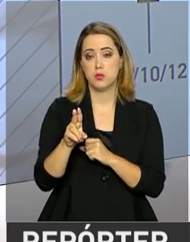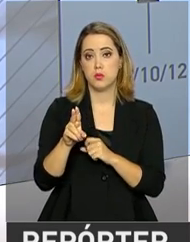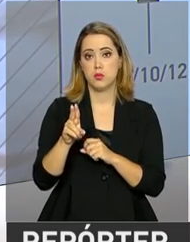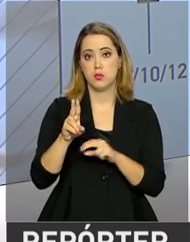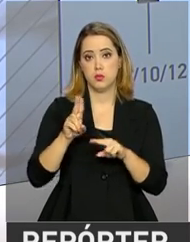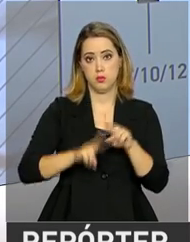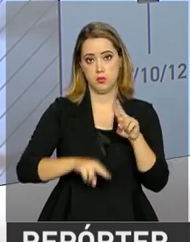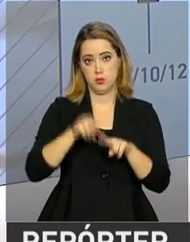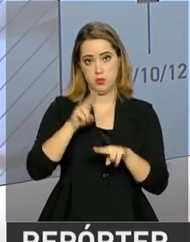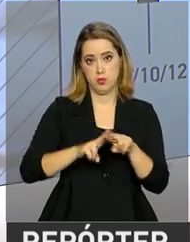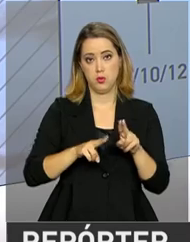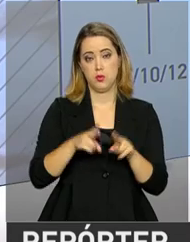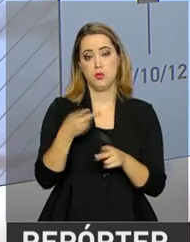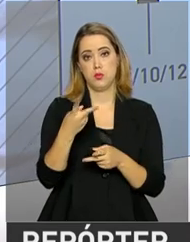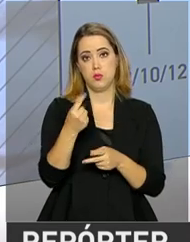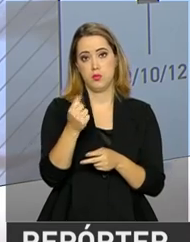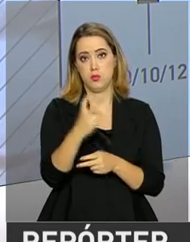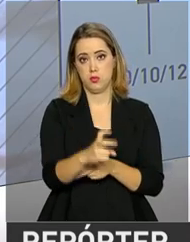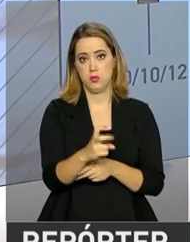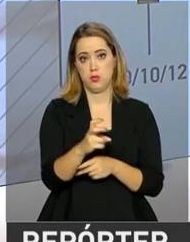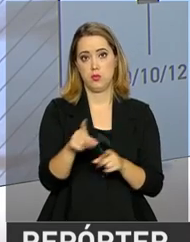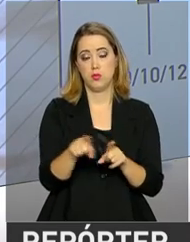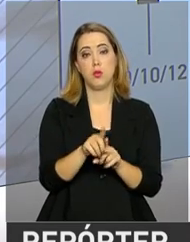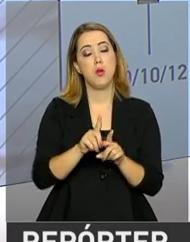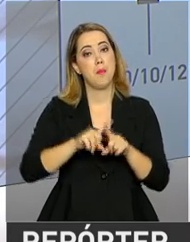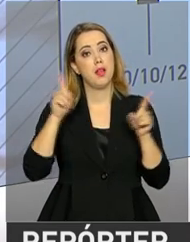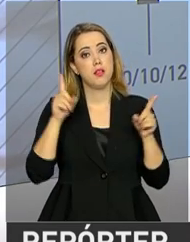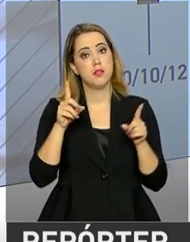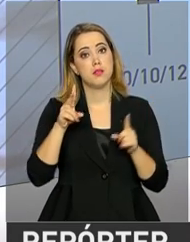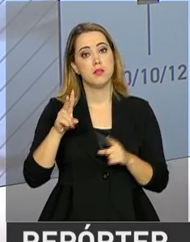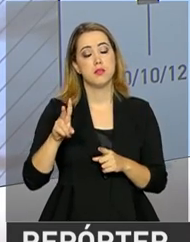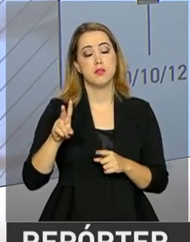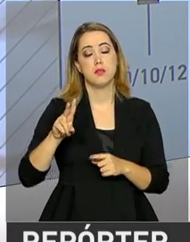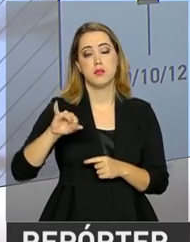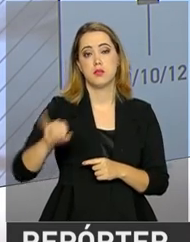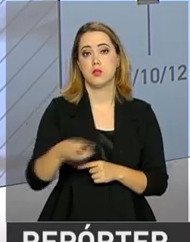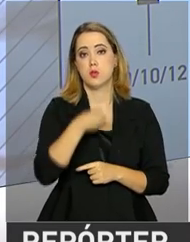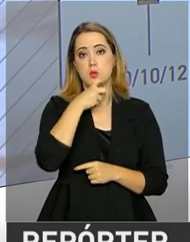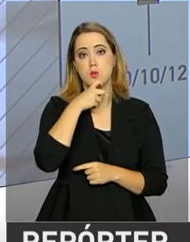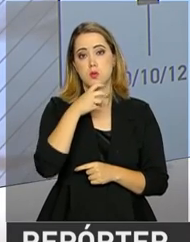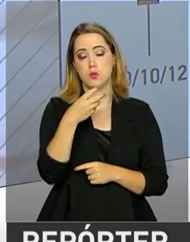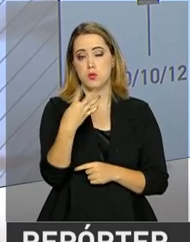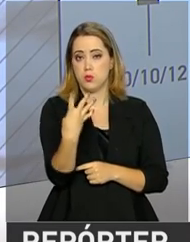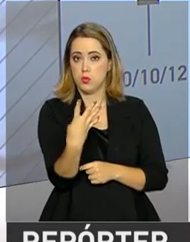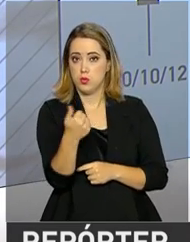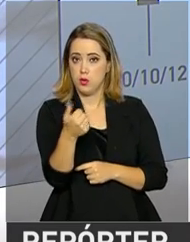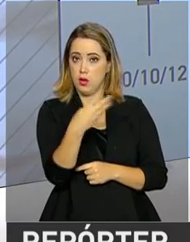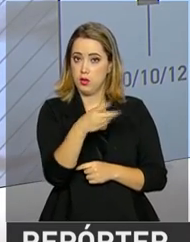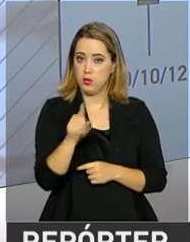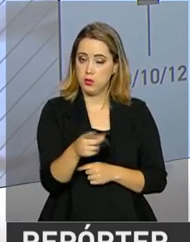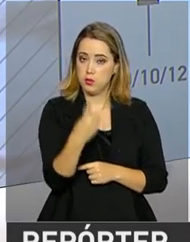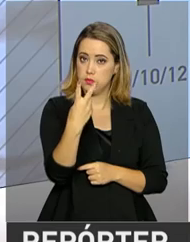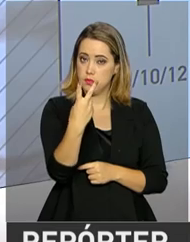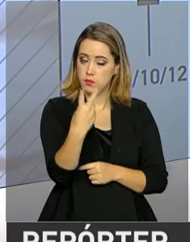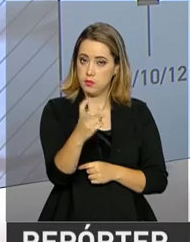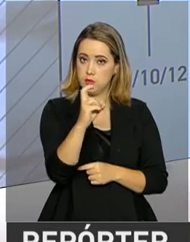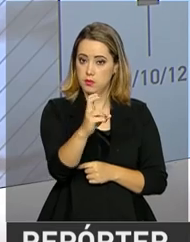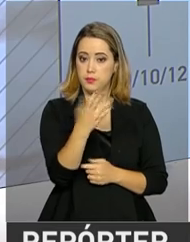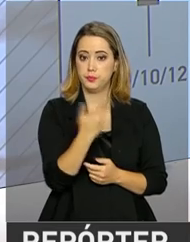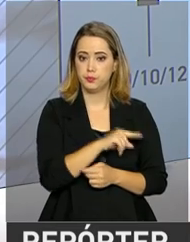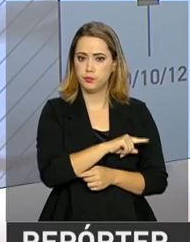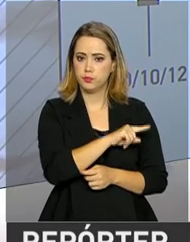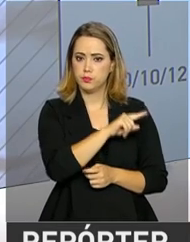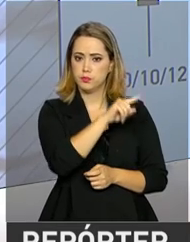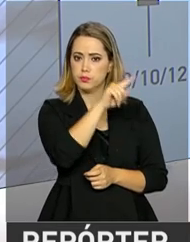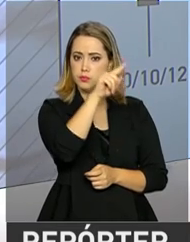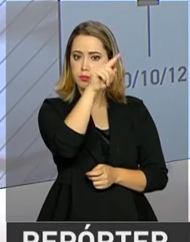mesmo do mesmo ano em Julho de 2015 os juros atingiram 14,25 por. a SELIC ficou nesse